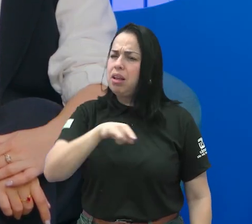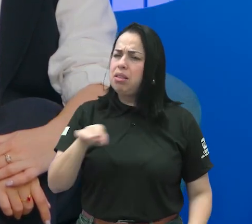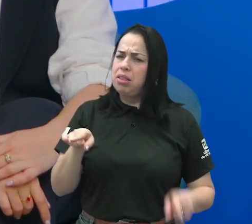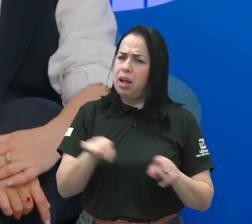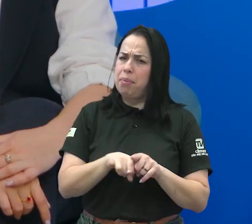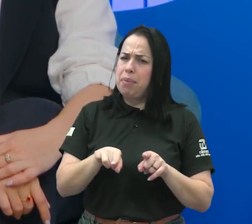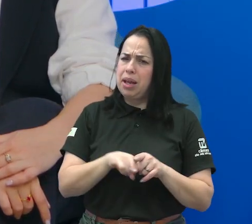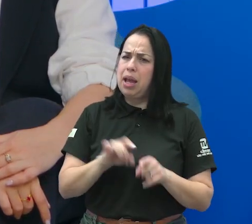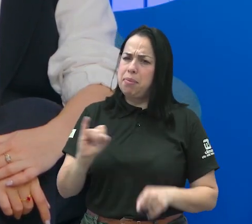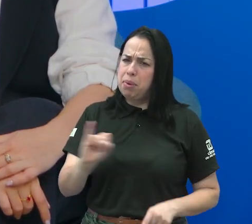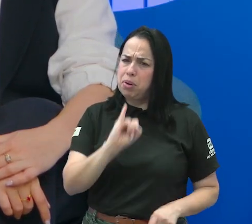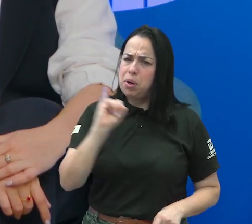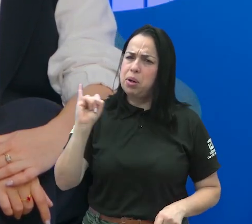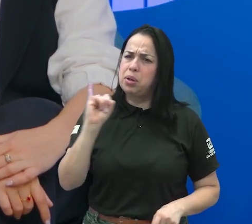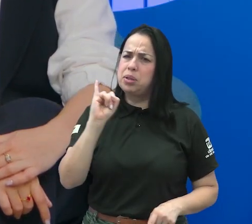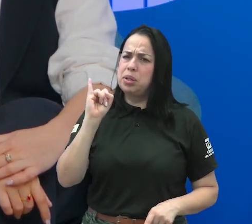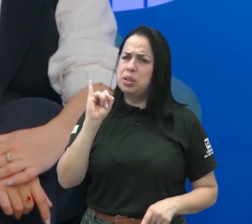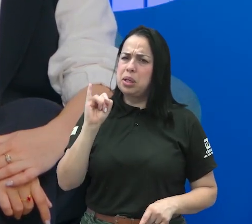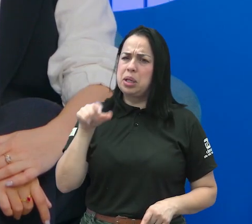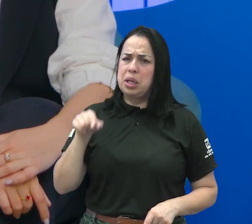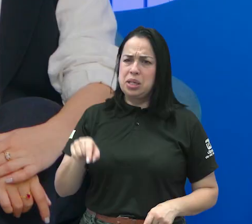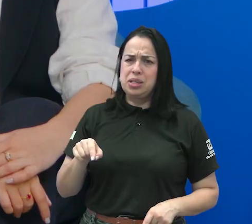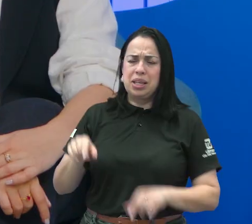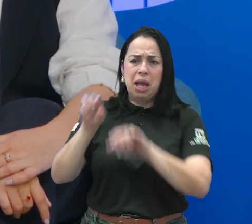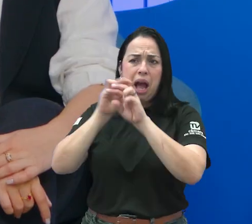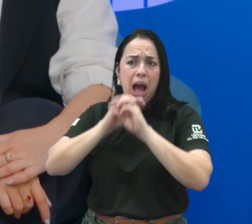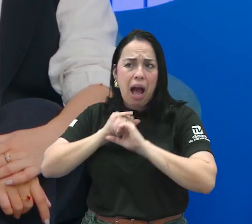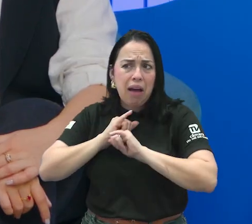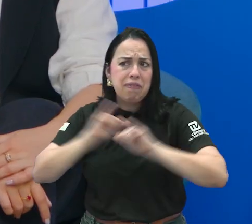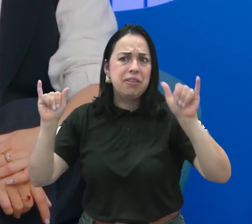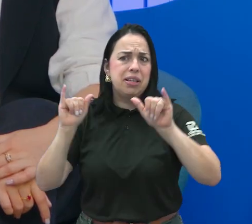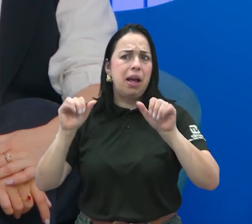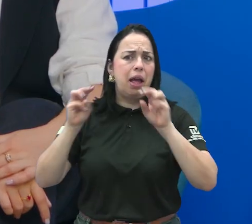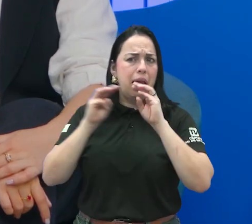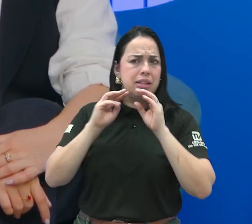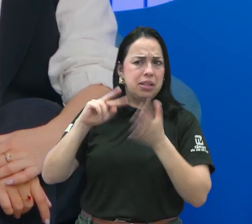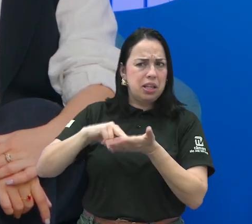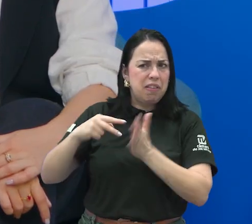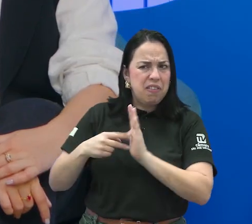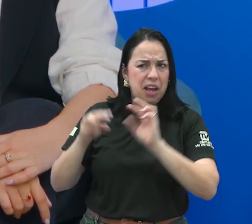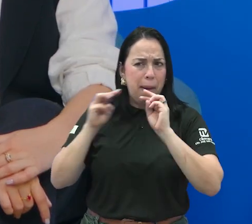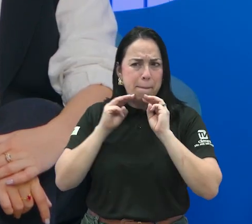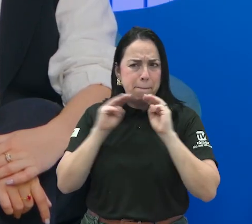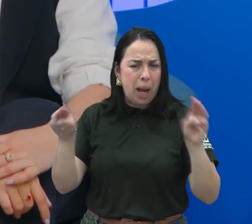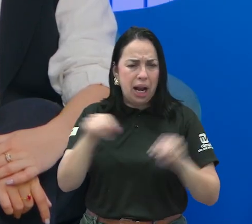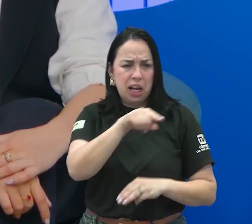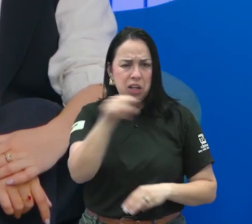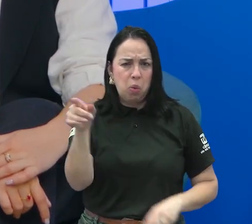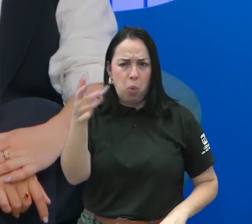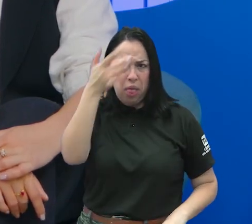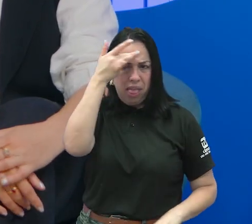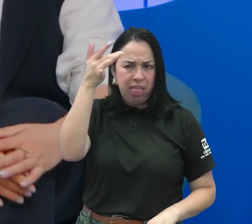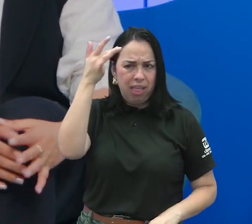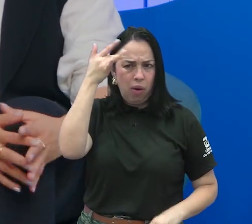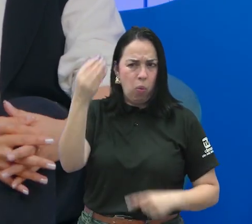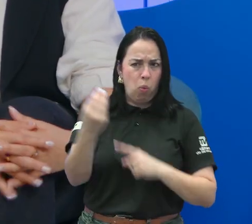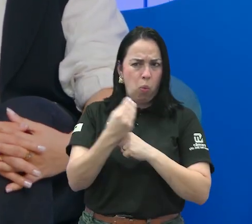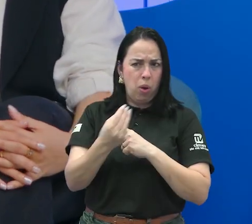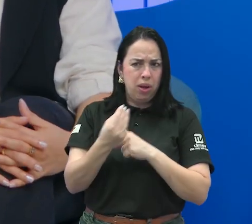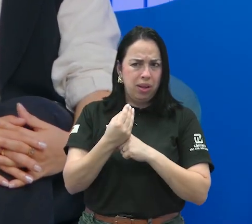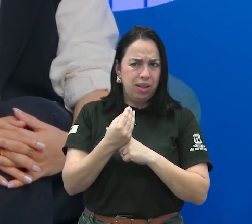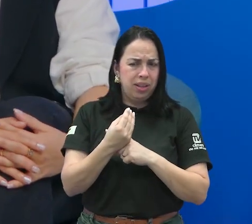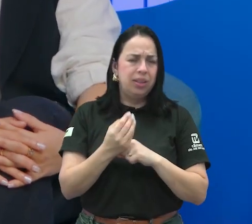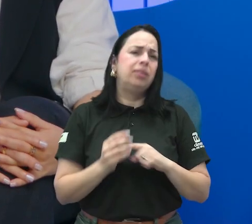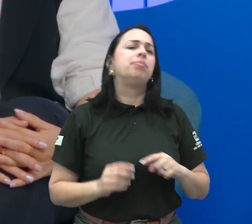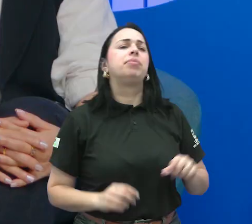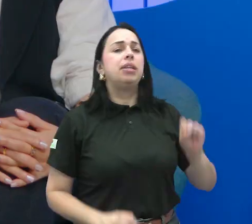um produto, também nessa questão de marketing, de ser algo oferecido amplamente,